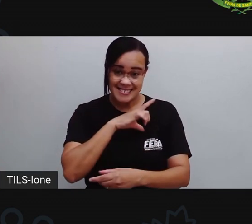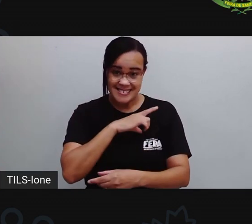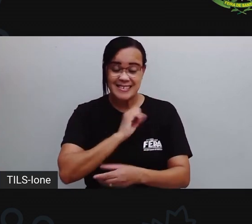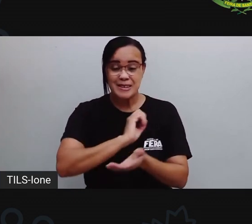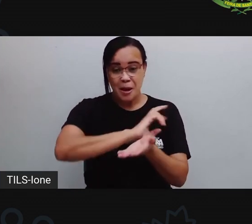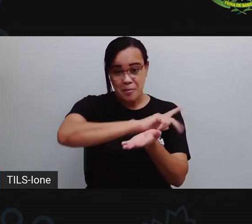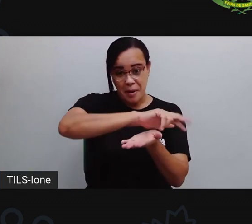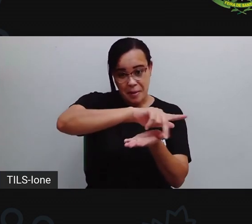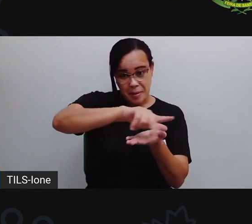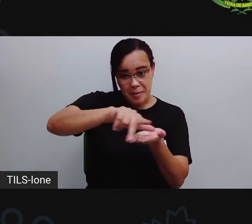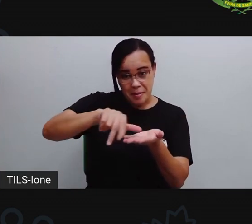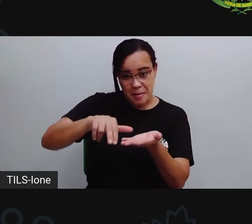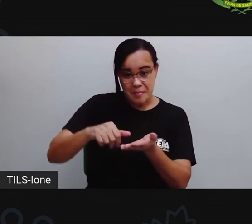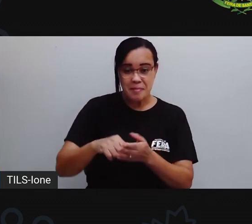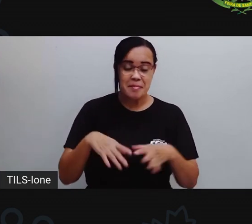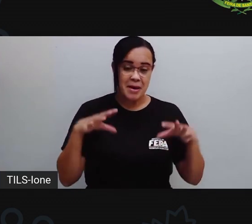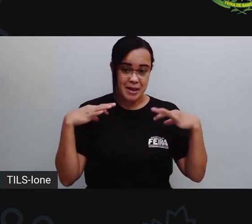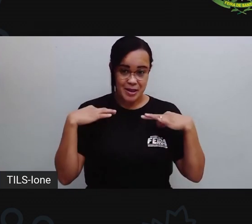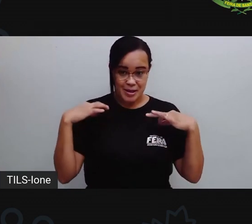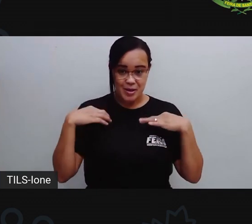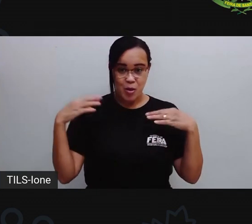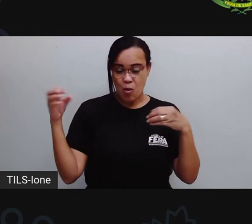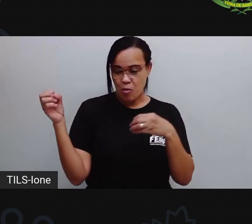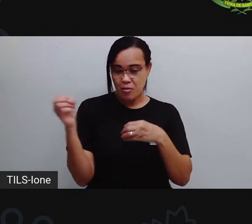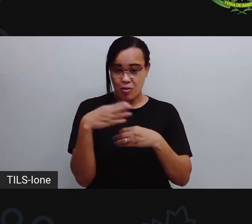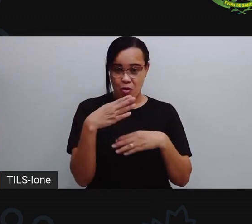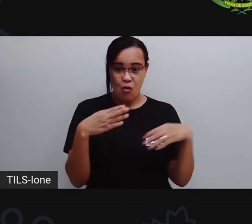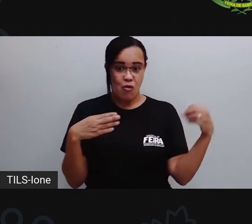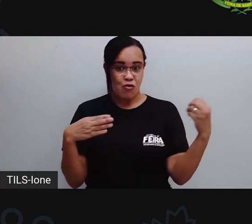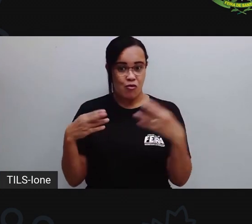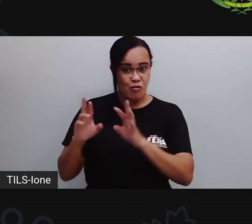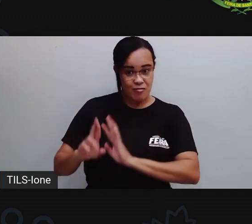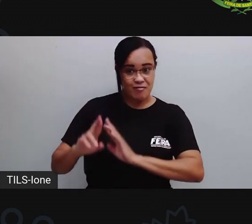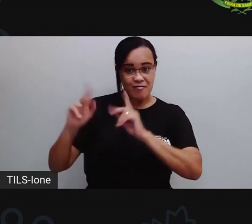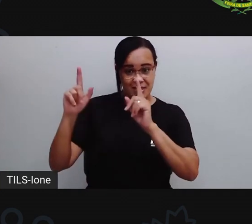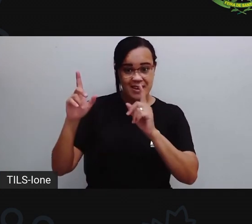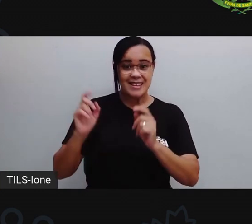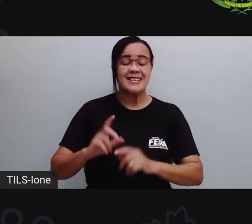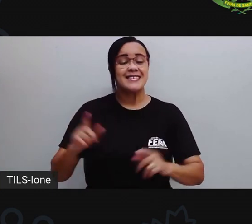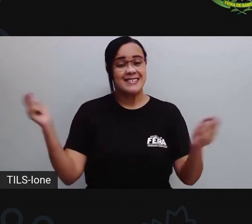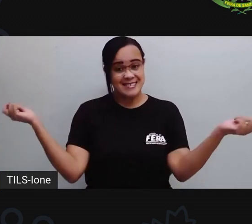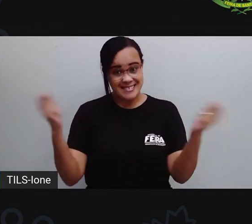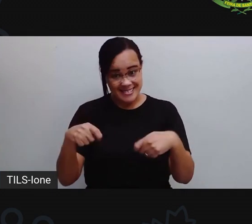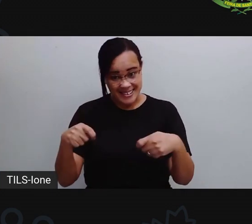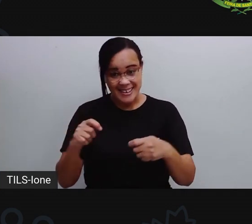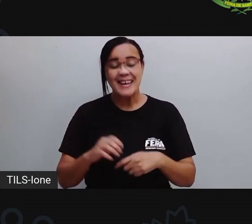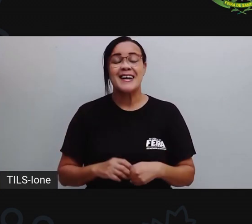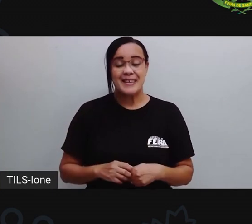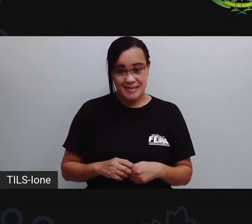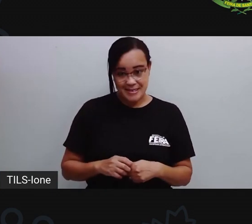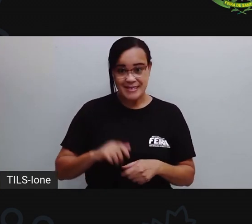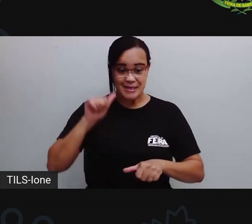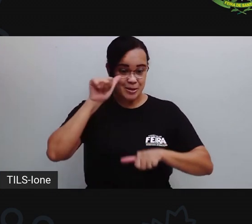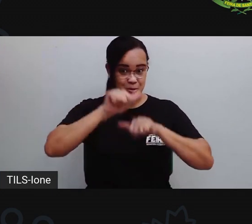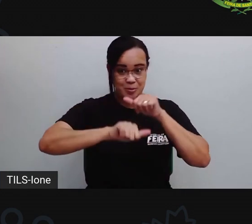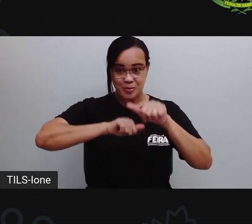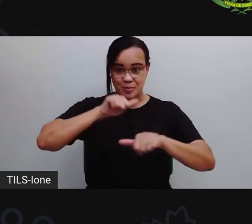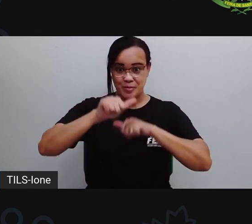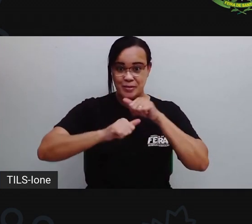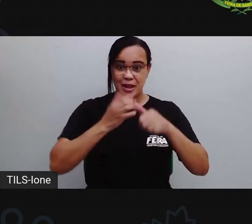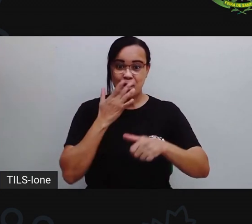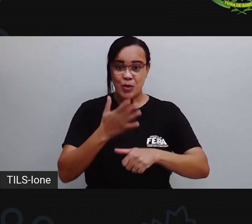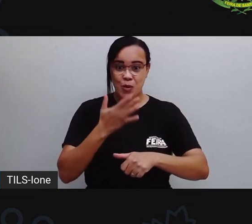várias customizações aí nas camisas de vocês, camisa branca, né? E aí fica com um efeito muito lindo, fica parecendo um